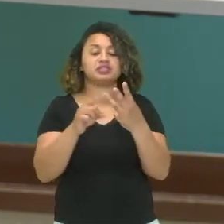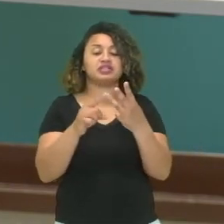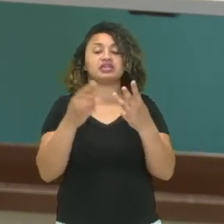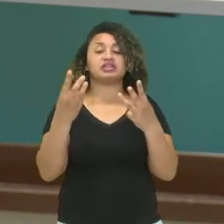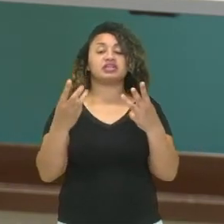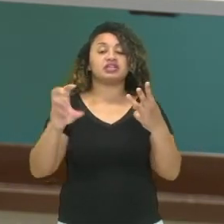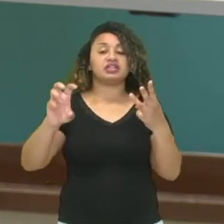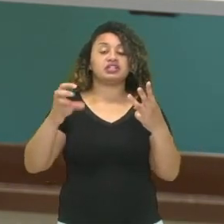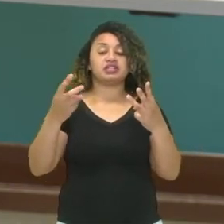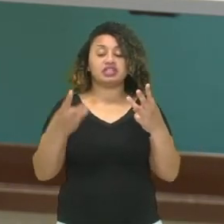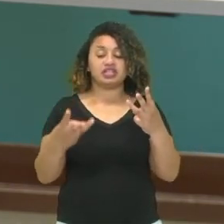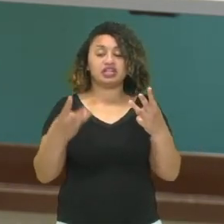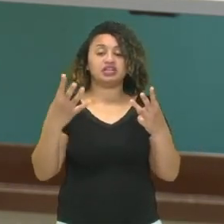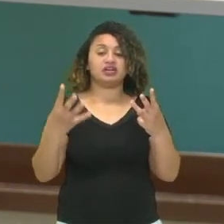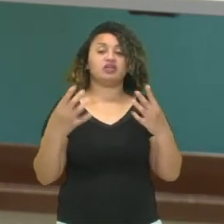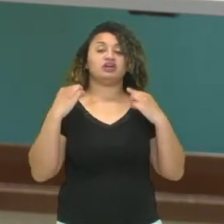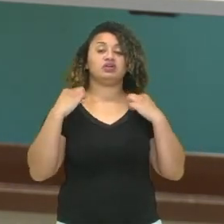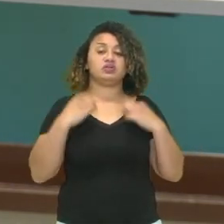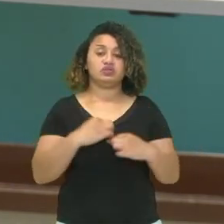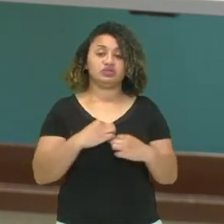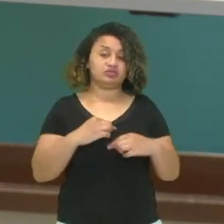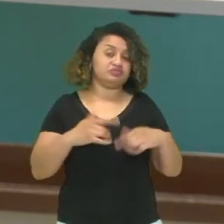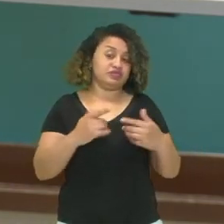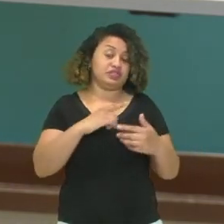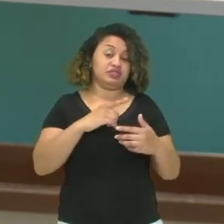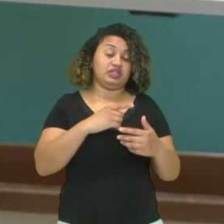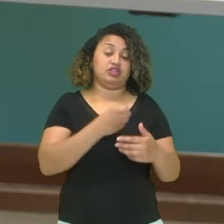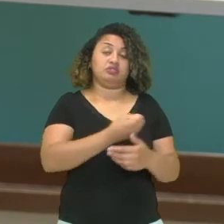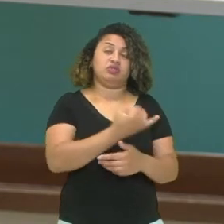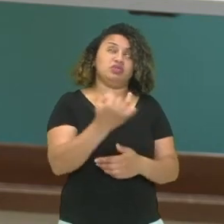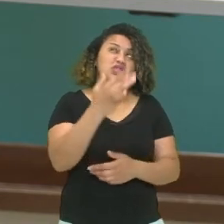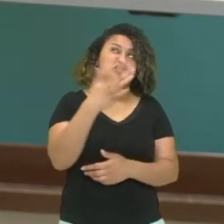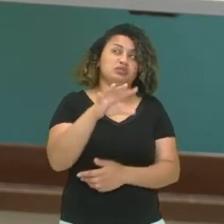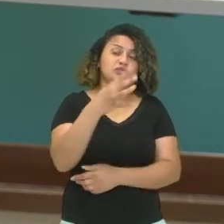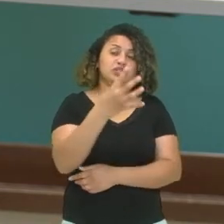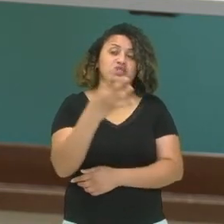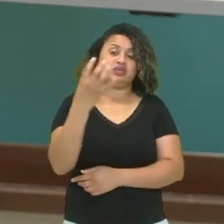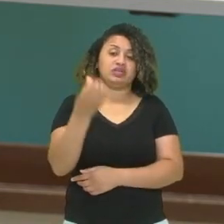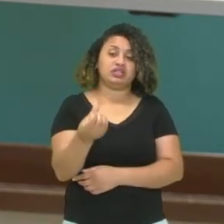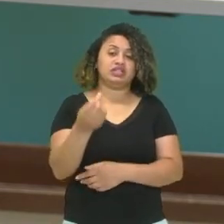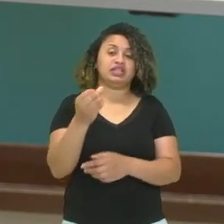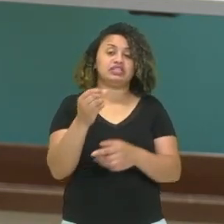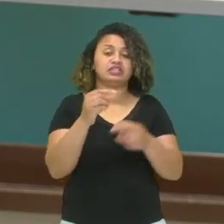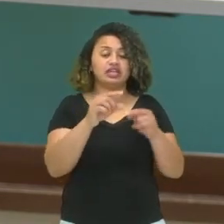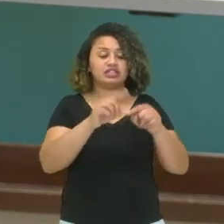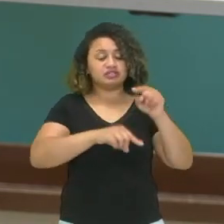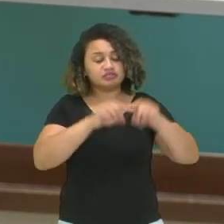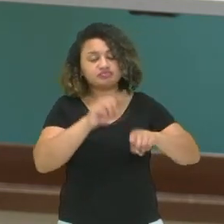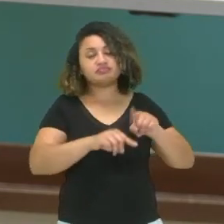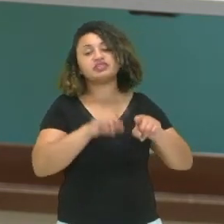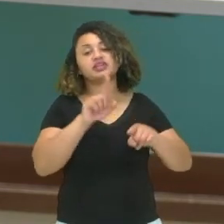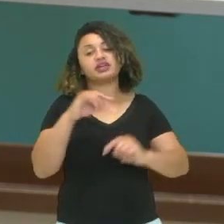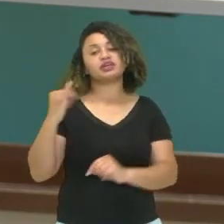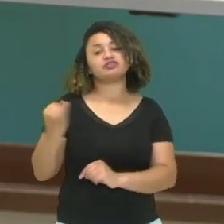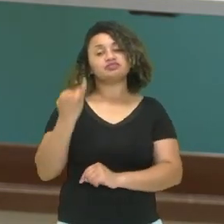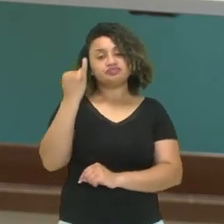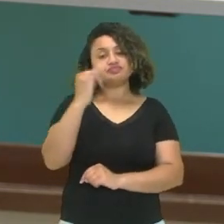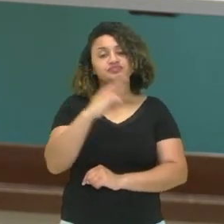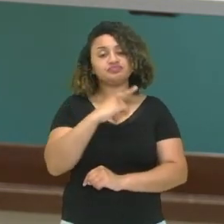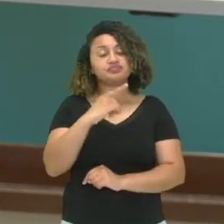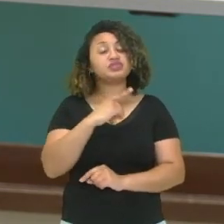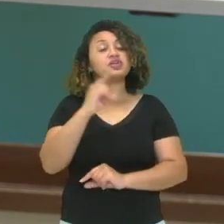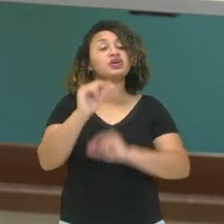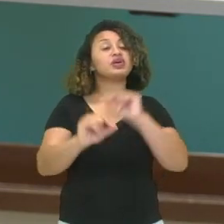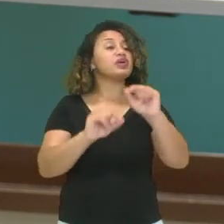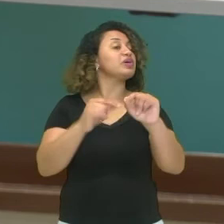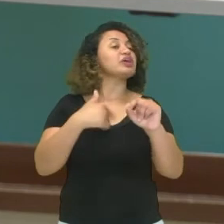colares. Ou seja, elas vão ter que ter um estoque mínimo de 46 peças. Isso é bastante importante para o estoque